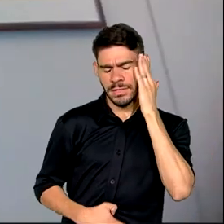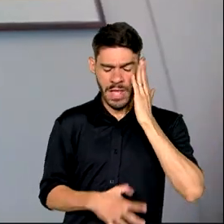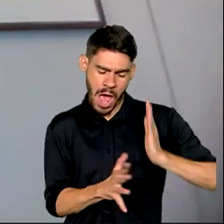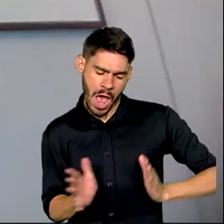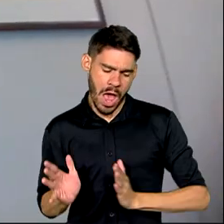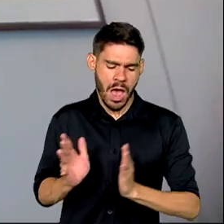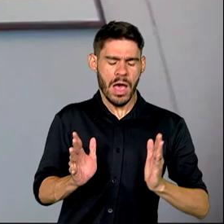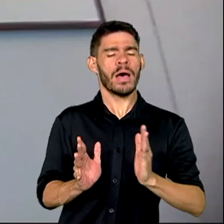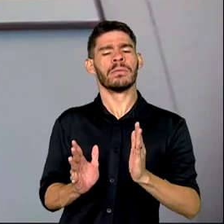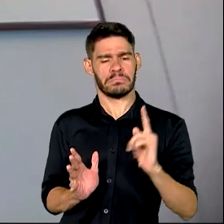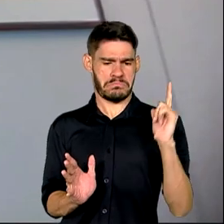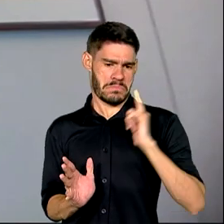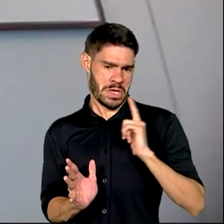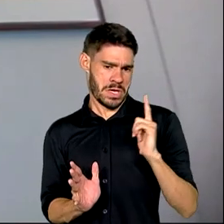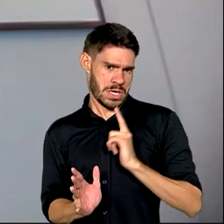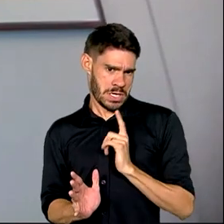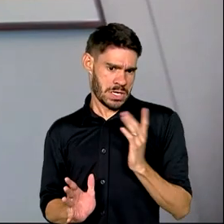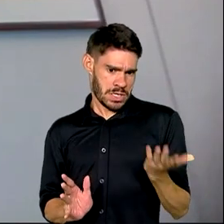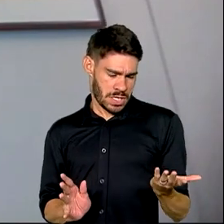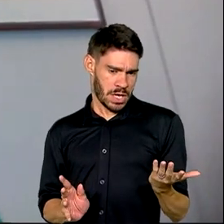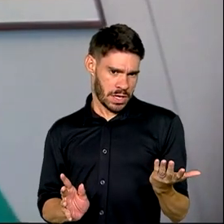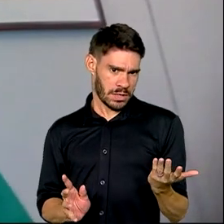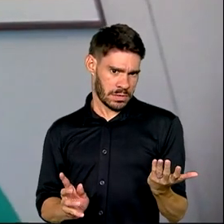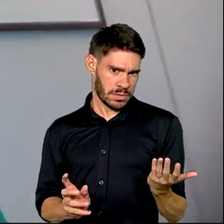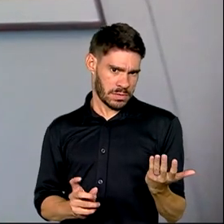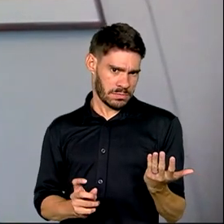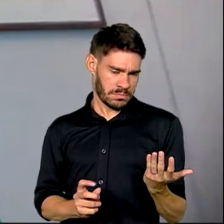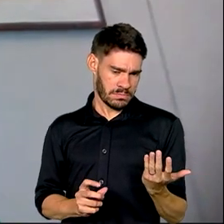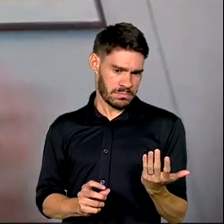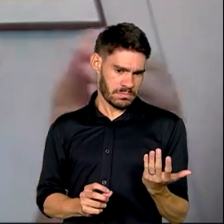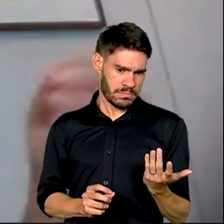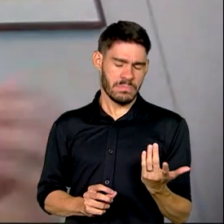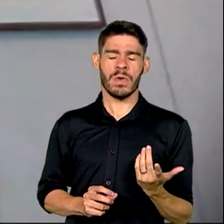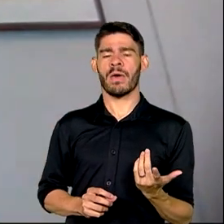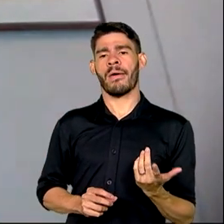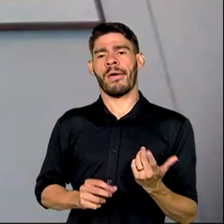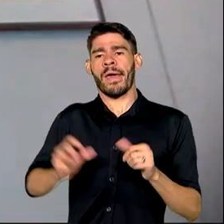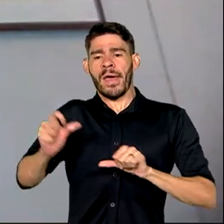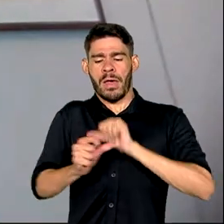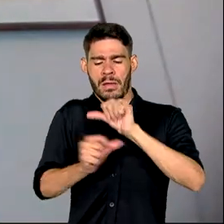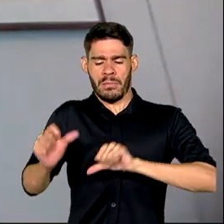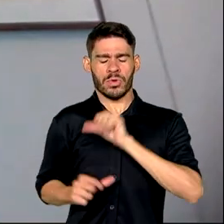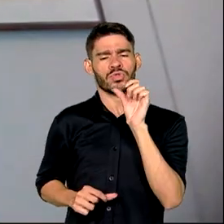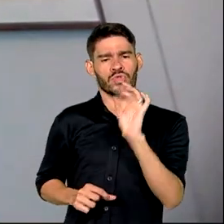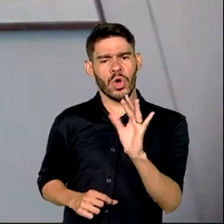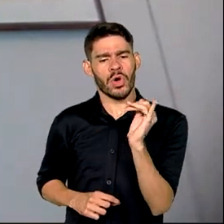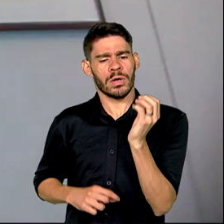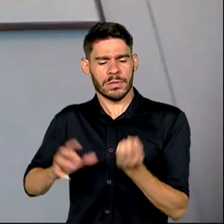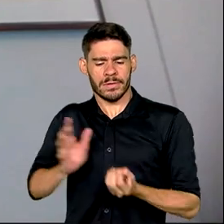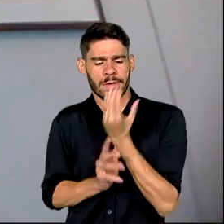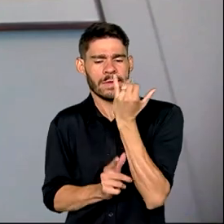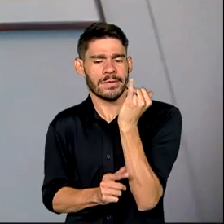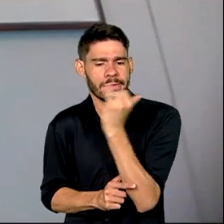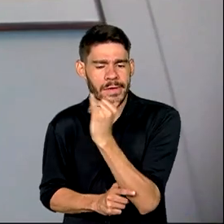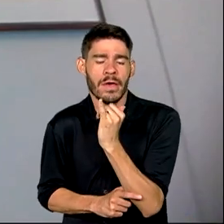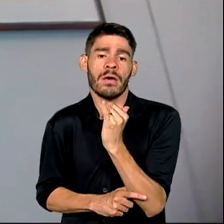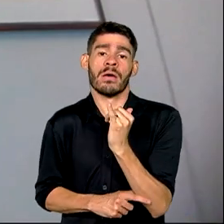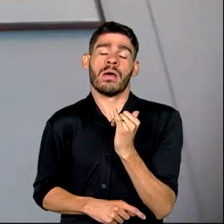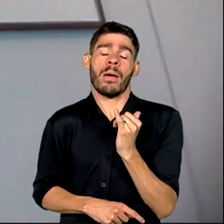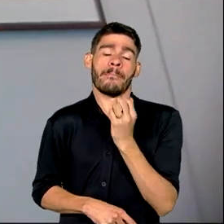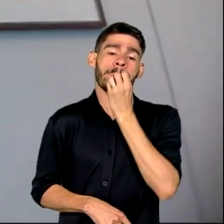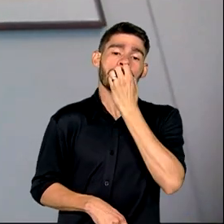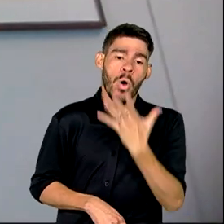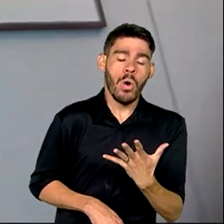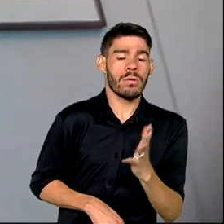né, para cada vez mais nos descarbonizarmos em todos os processos, não só na geração de energia, que a gente é limpo, né, para que a gente se